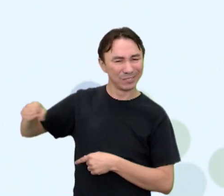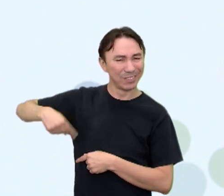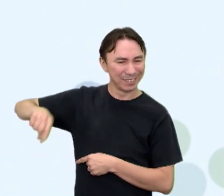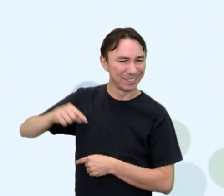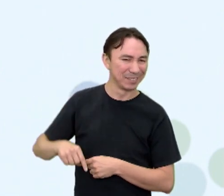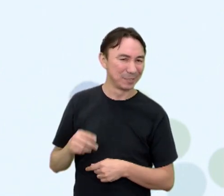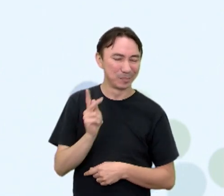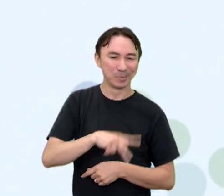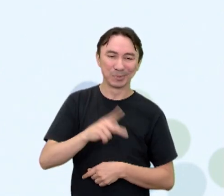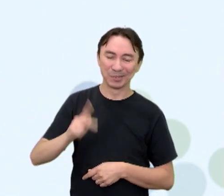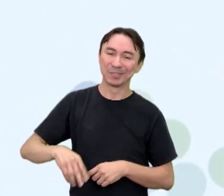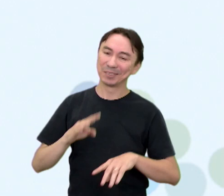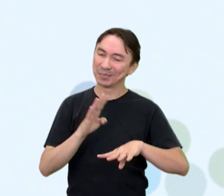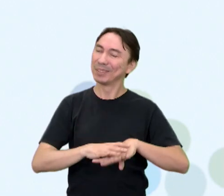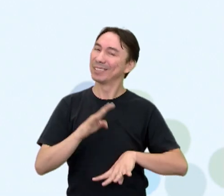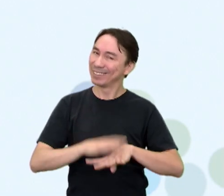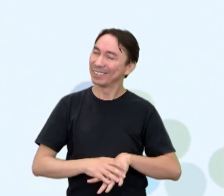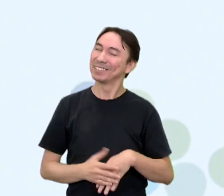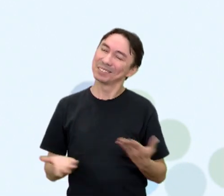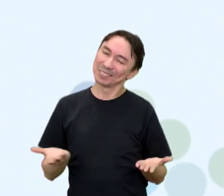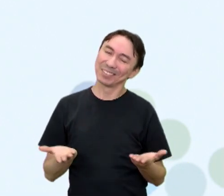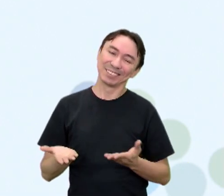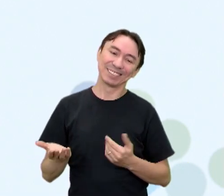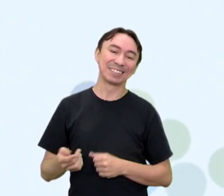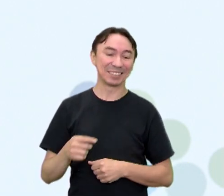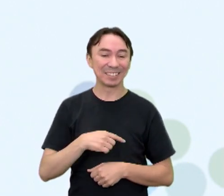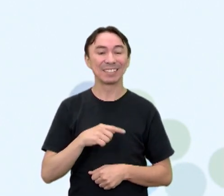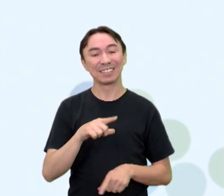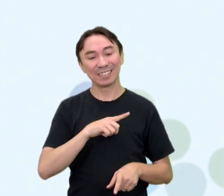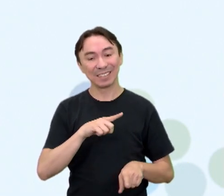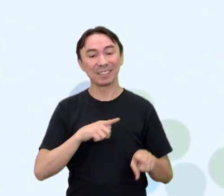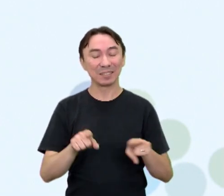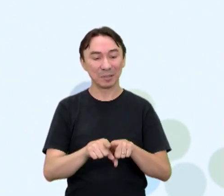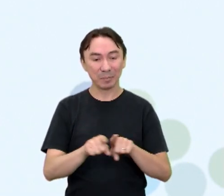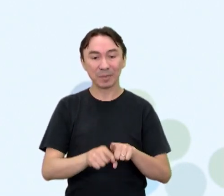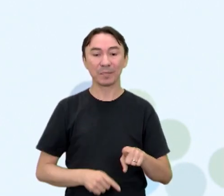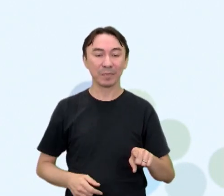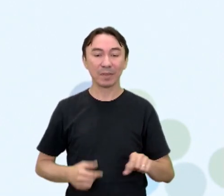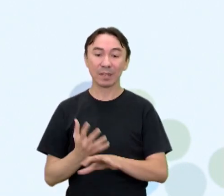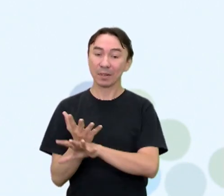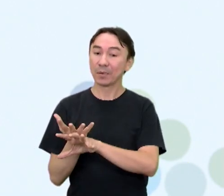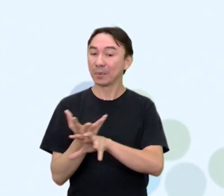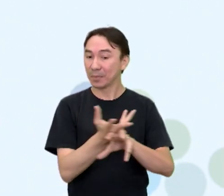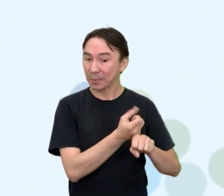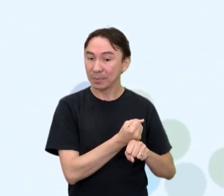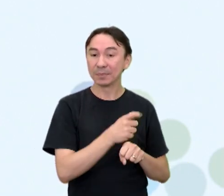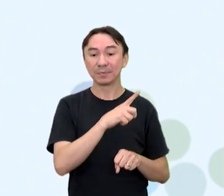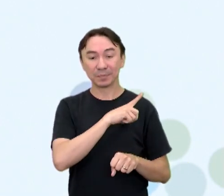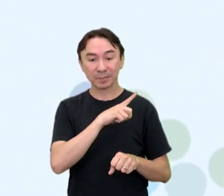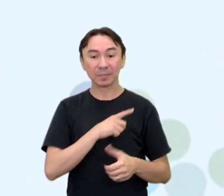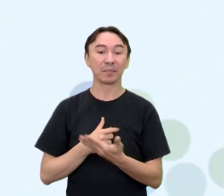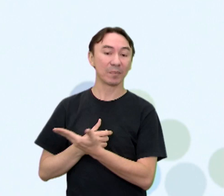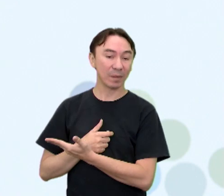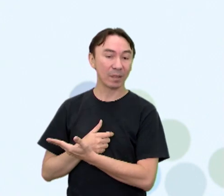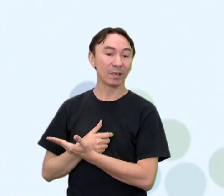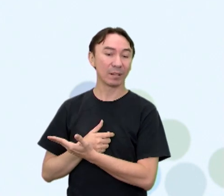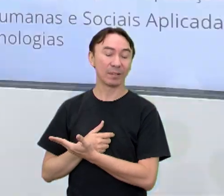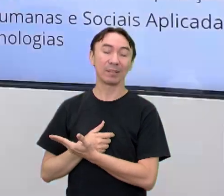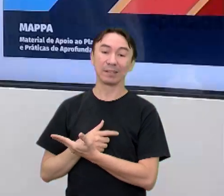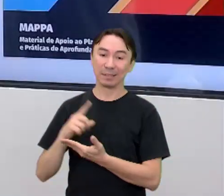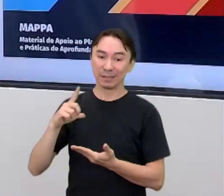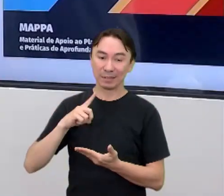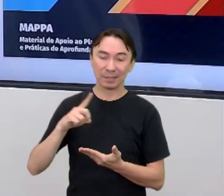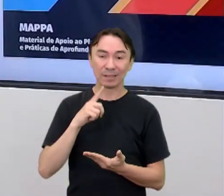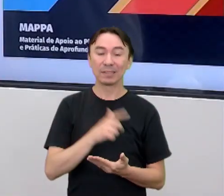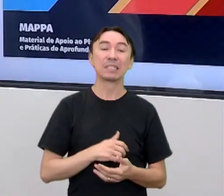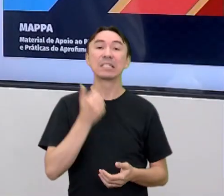a integração aí entre as ciências humanas, sociais aplicadas e matemáticas e suas tecnologias dentro do nosso componente curricular,